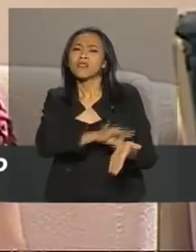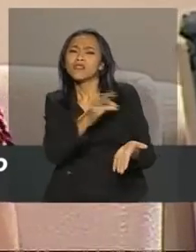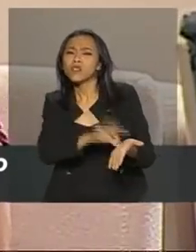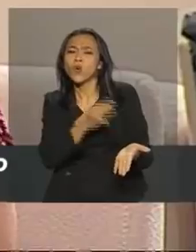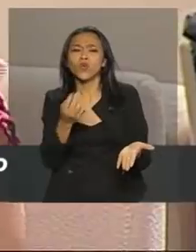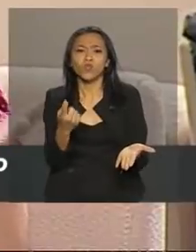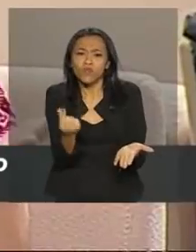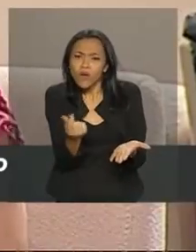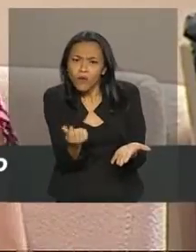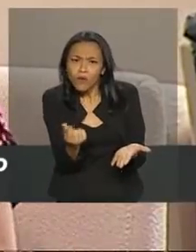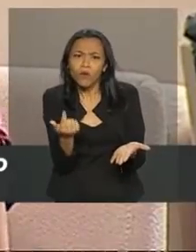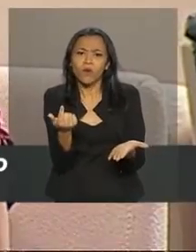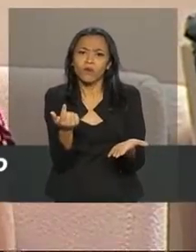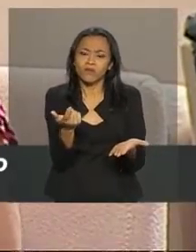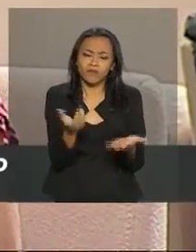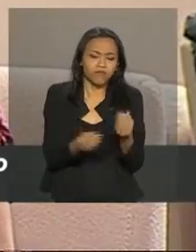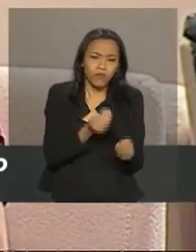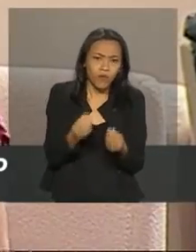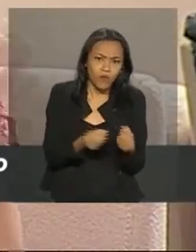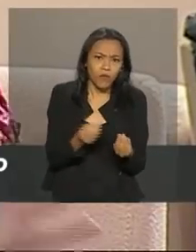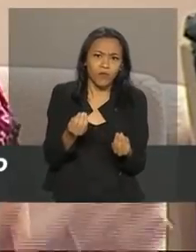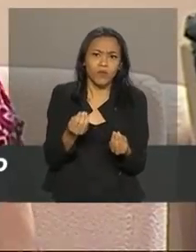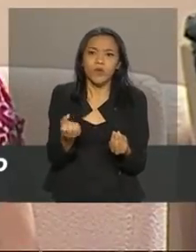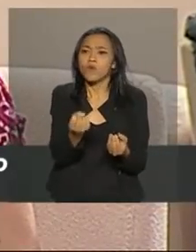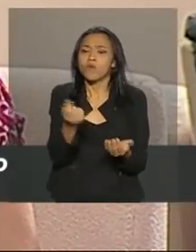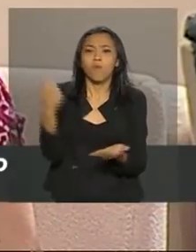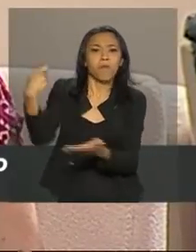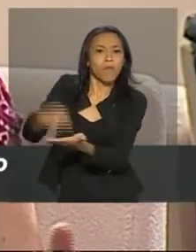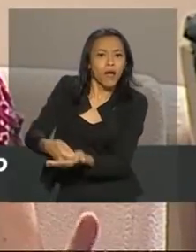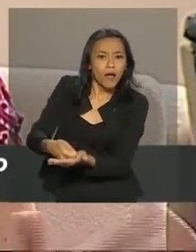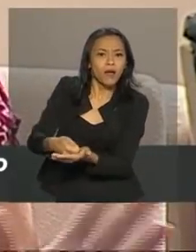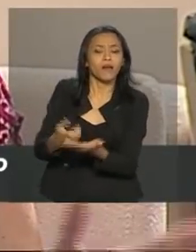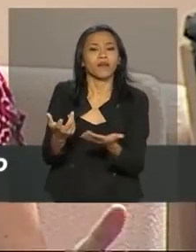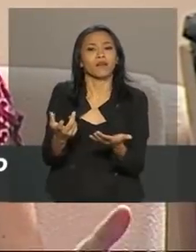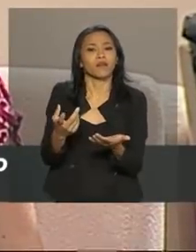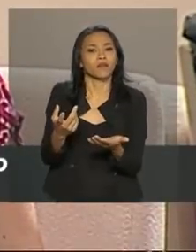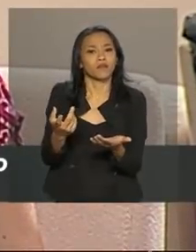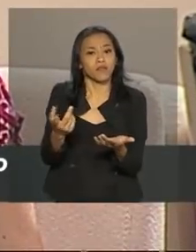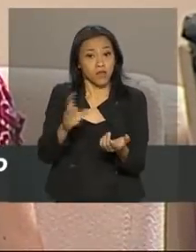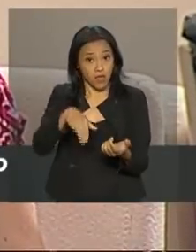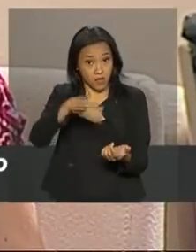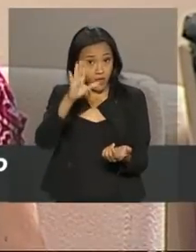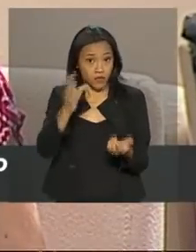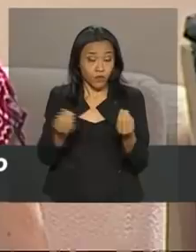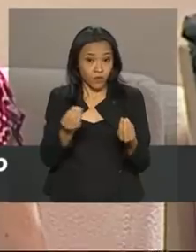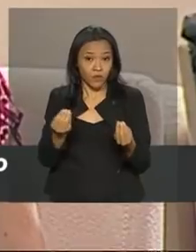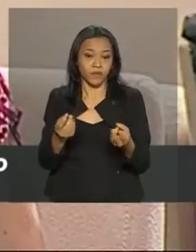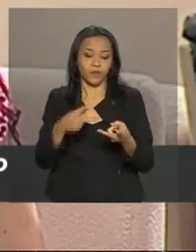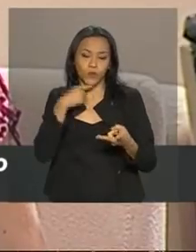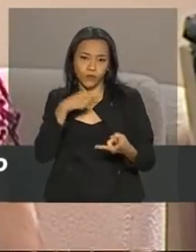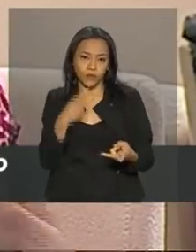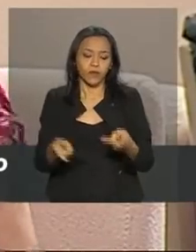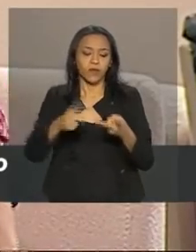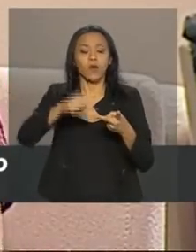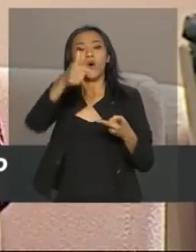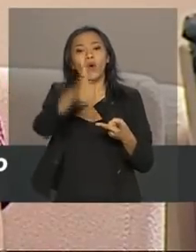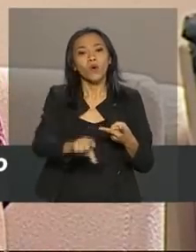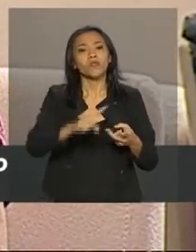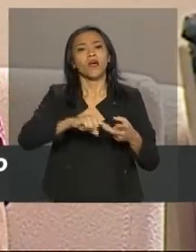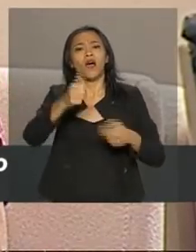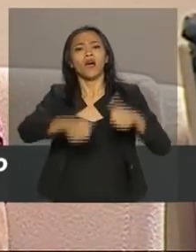valor se é uma conta simples aí de pagantes vezes o valor da inscrição será mais complexo e também uma avaliação